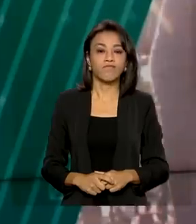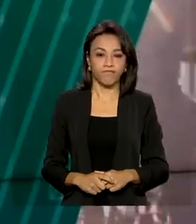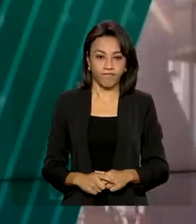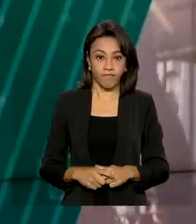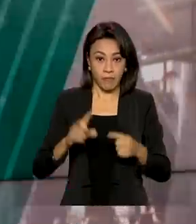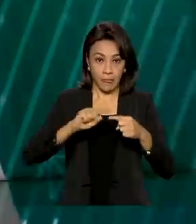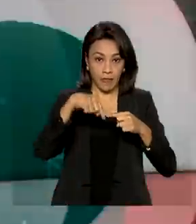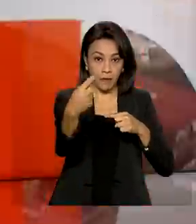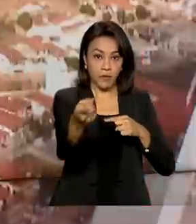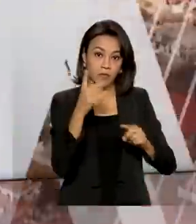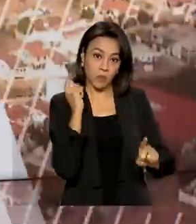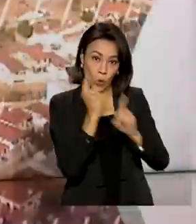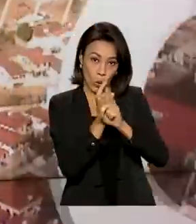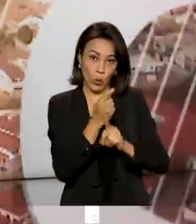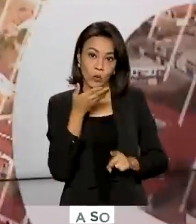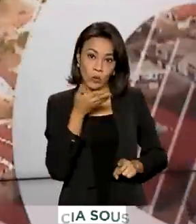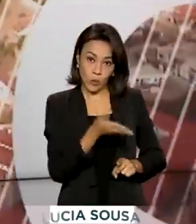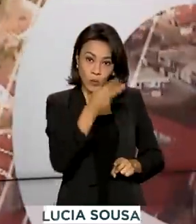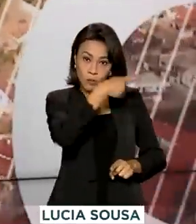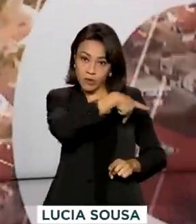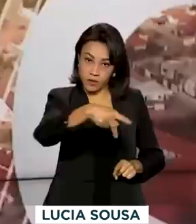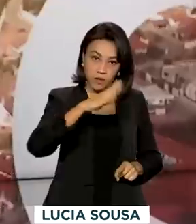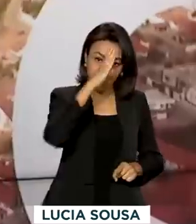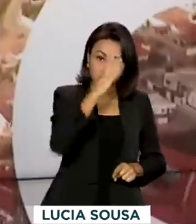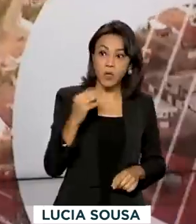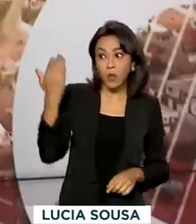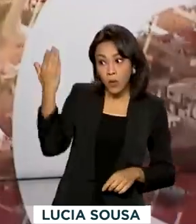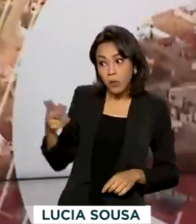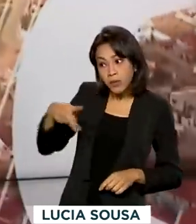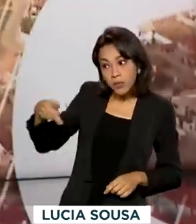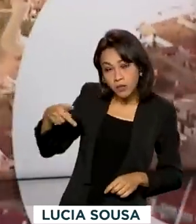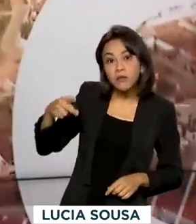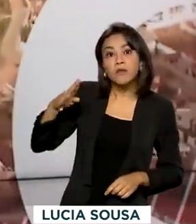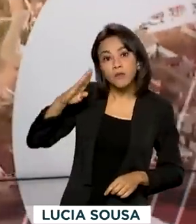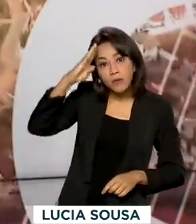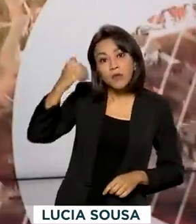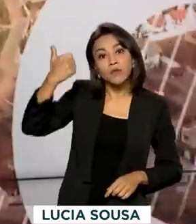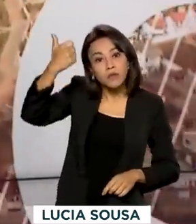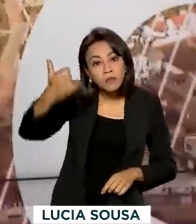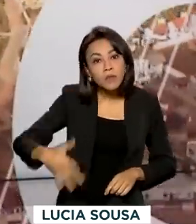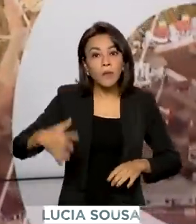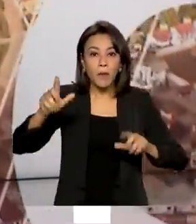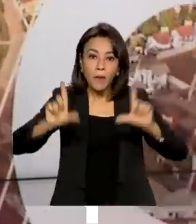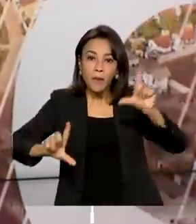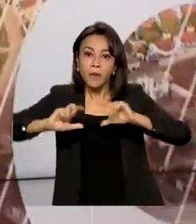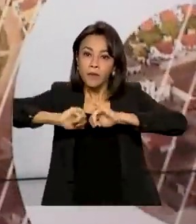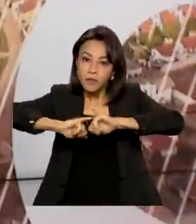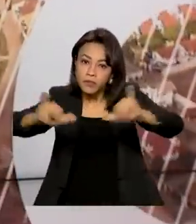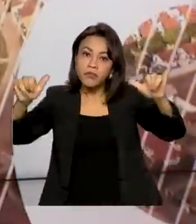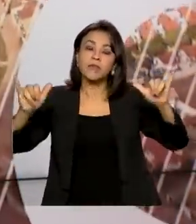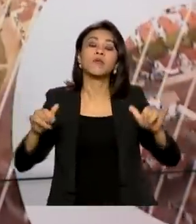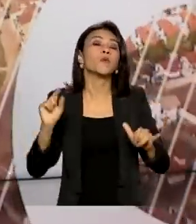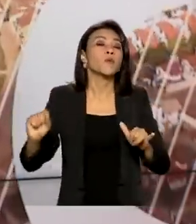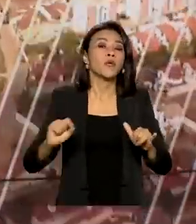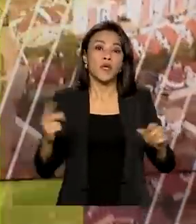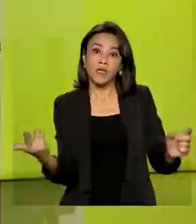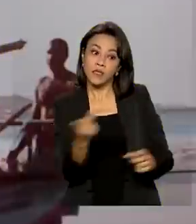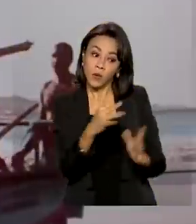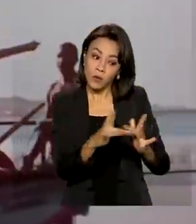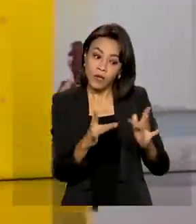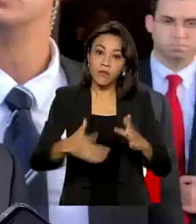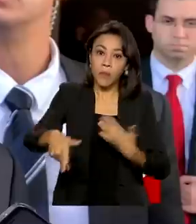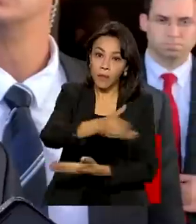Após o encontro com Joe Biden, o presidente Jair Bolsonaro falou à imprensa que o relacionamento do Brasil com os Estados Unidos se